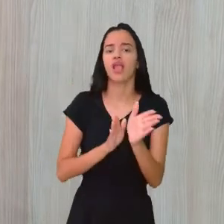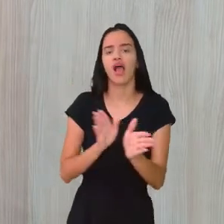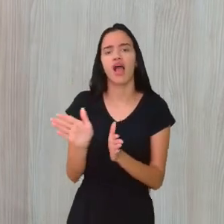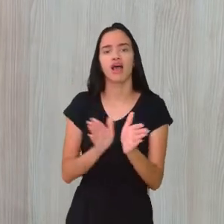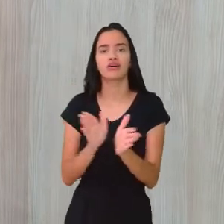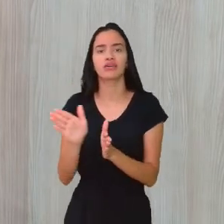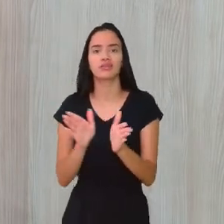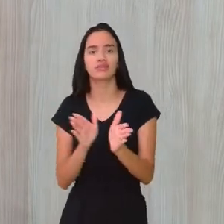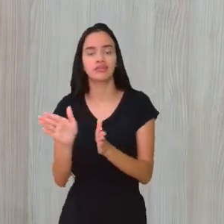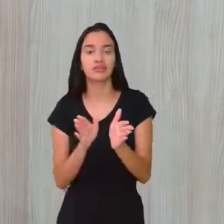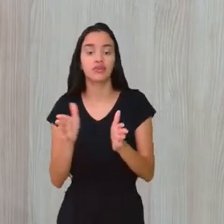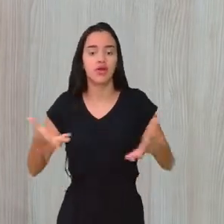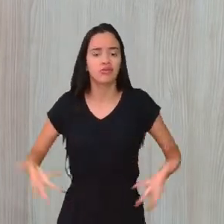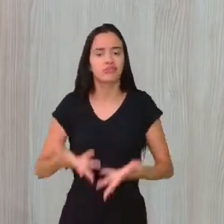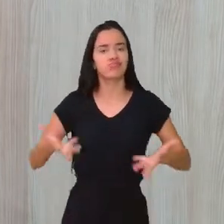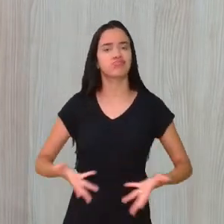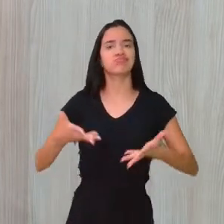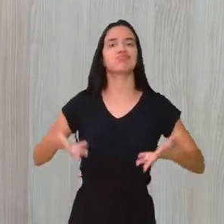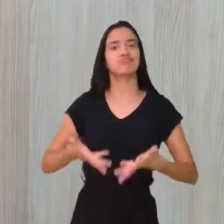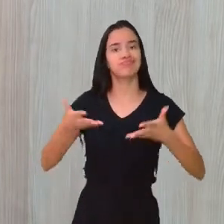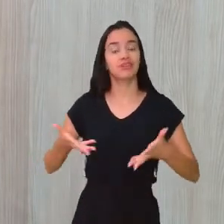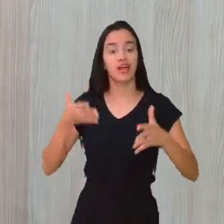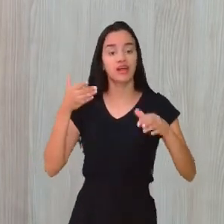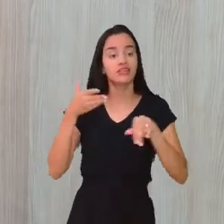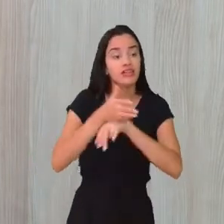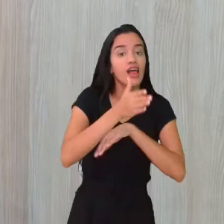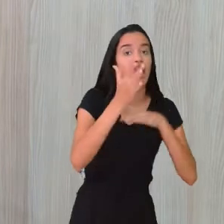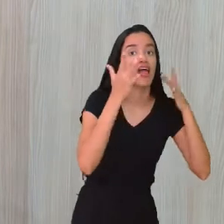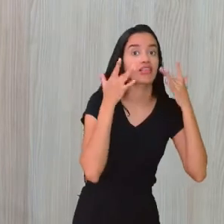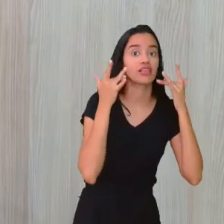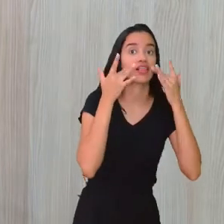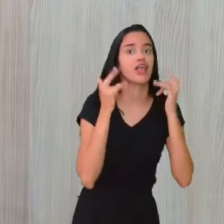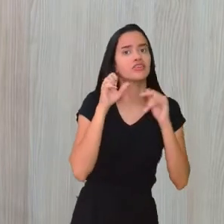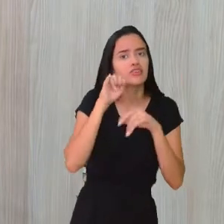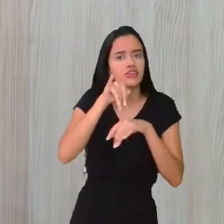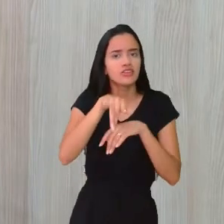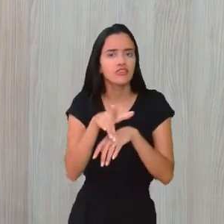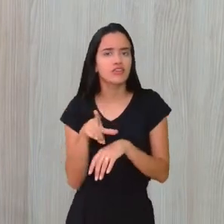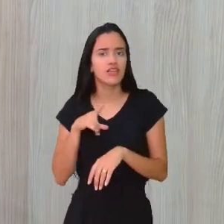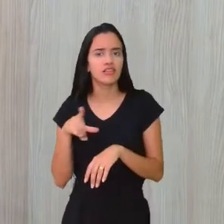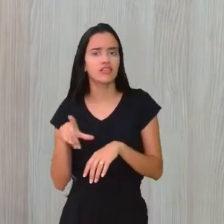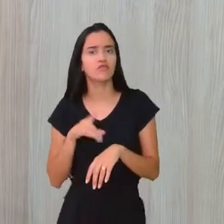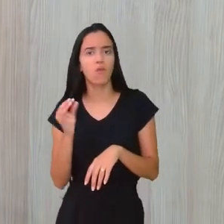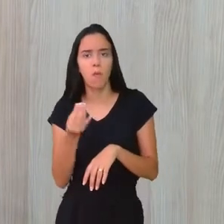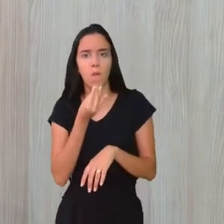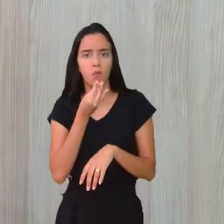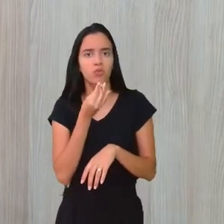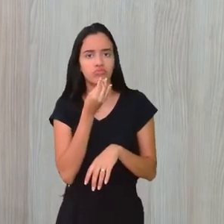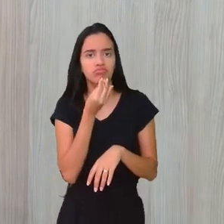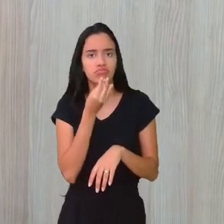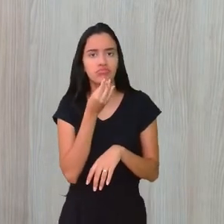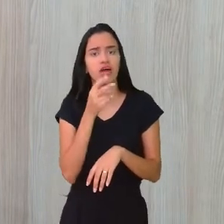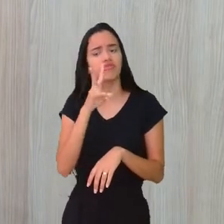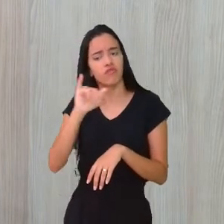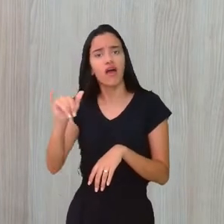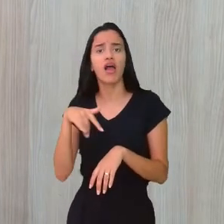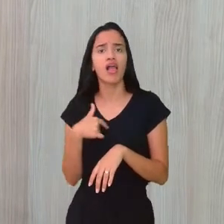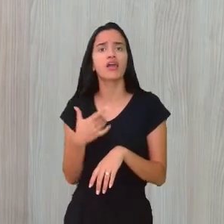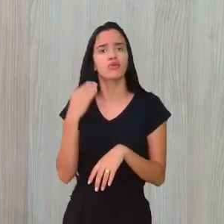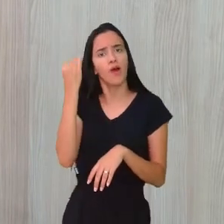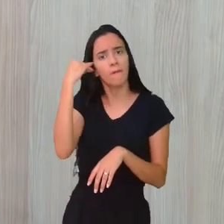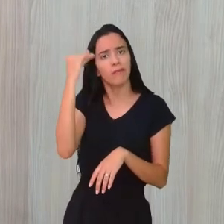geral. Esse incentivo de ida ao teatro. E que se vocês tiverem a chance, vão. Realmente é uma experiência